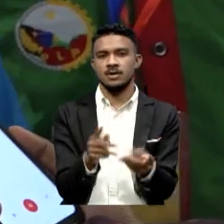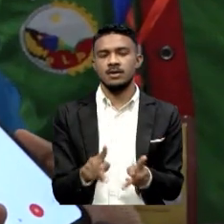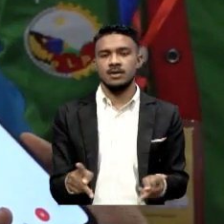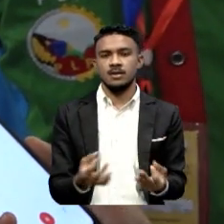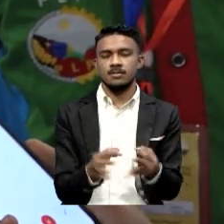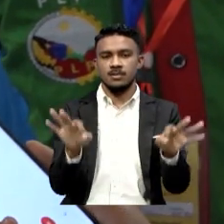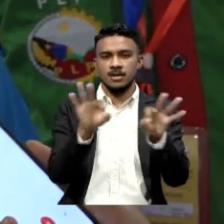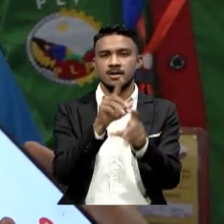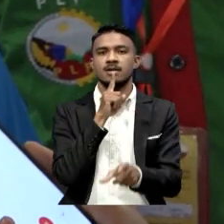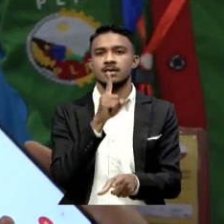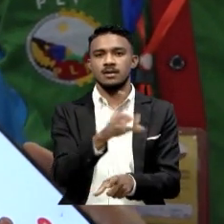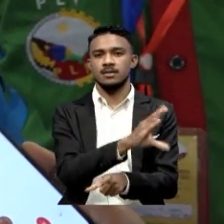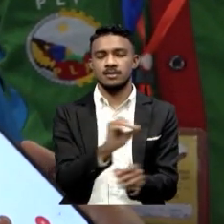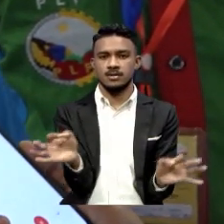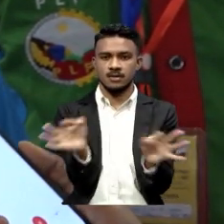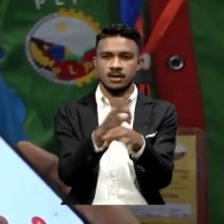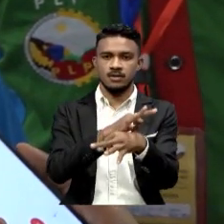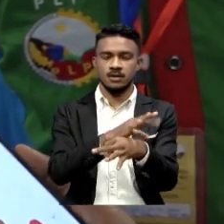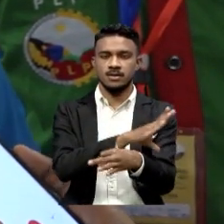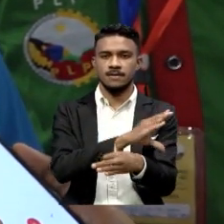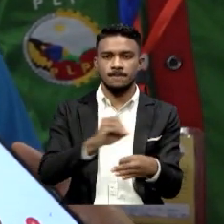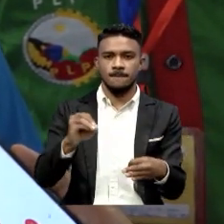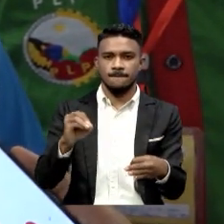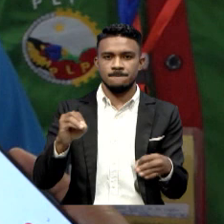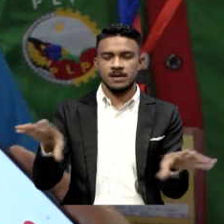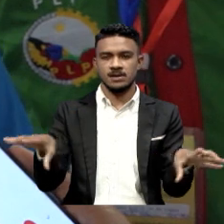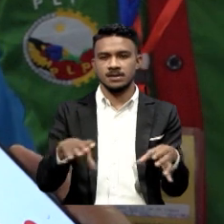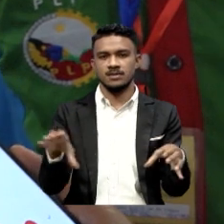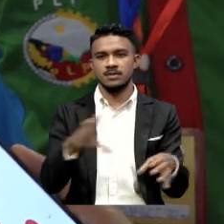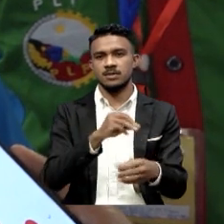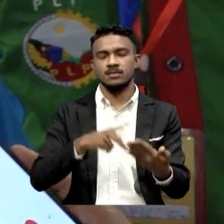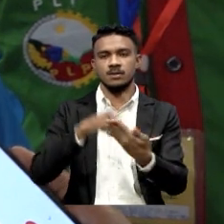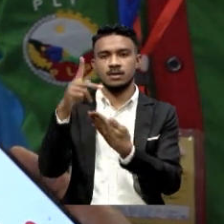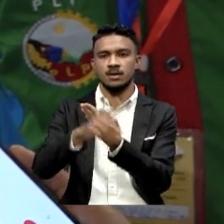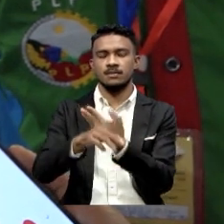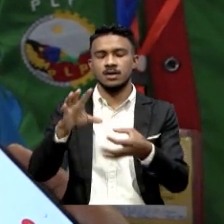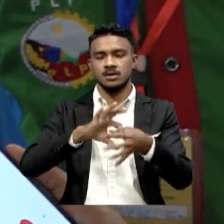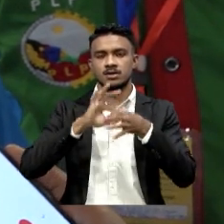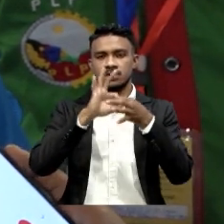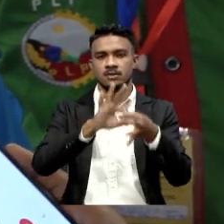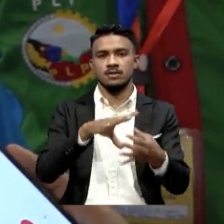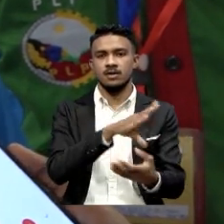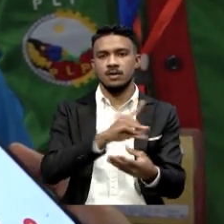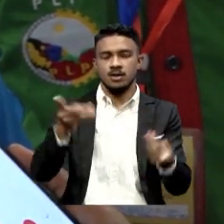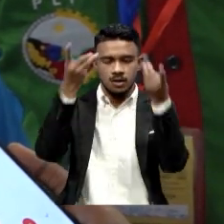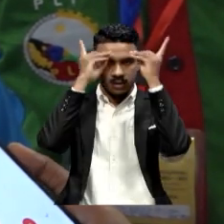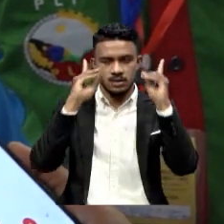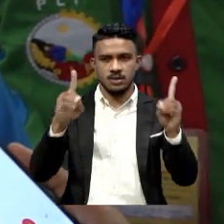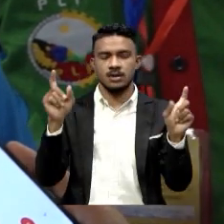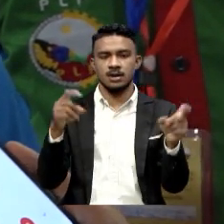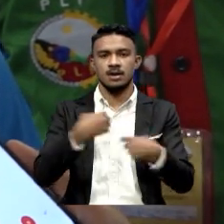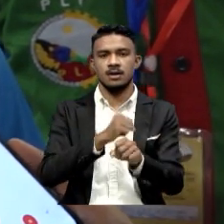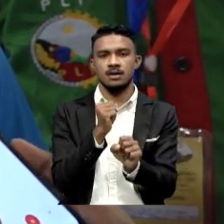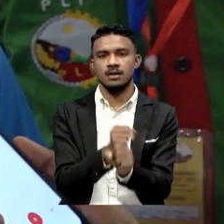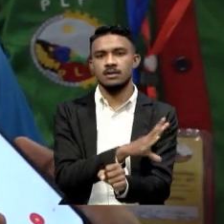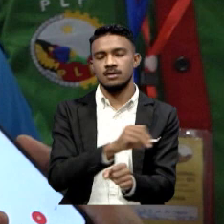onde reorganiza, no redefine estratégia, programa, estrutura definitiva tem que estabelecer. Também